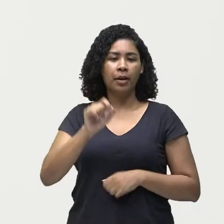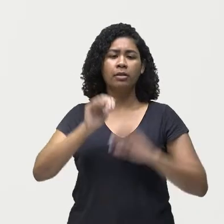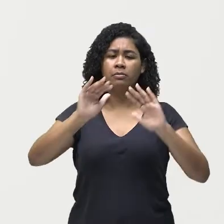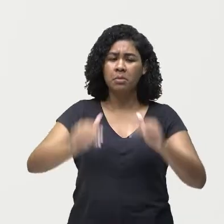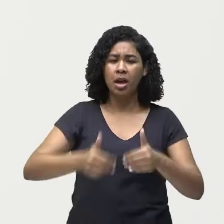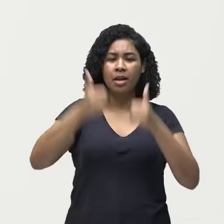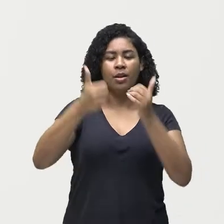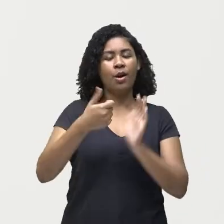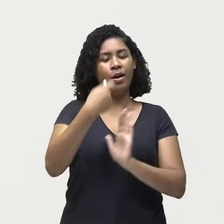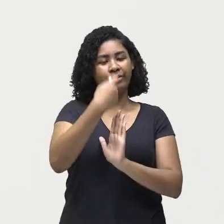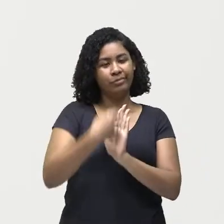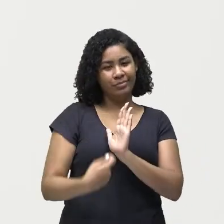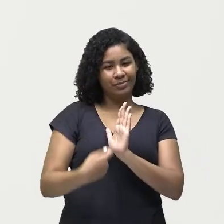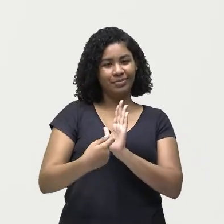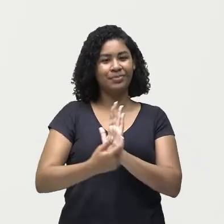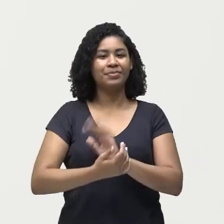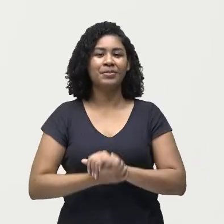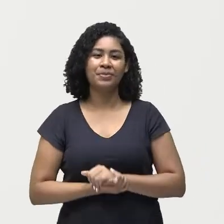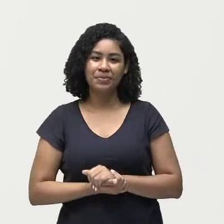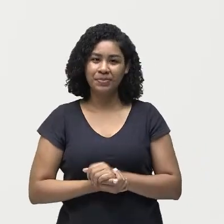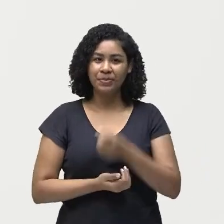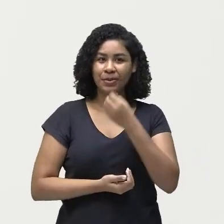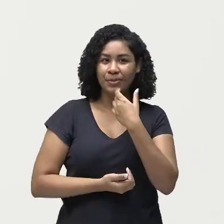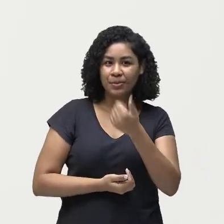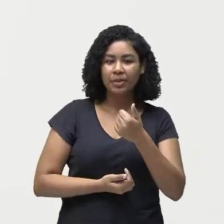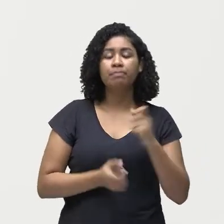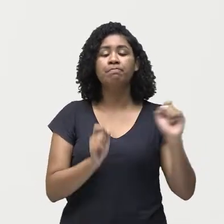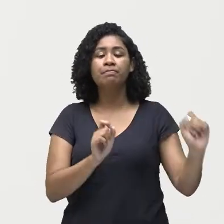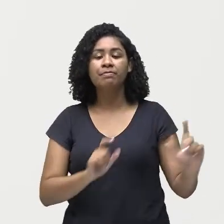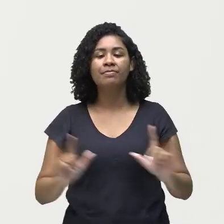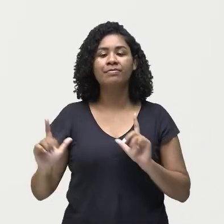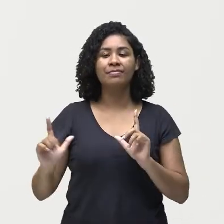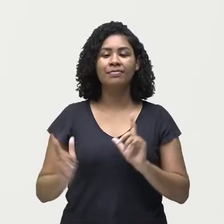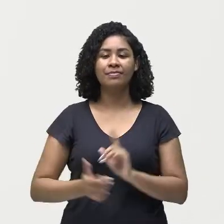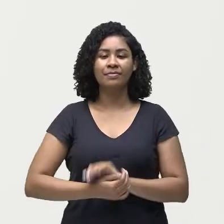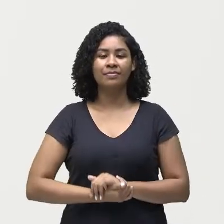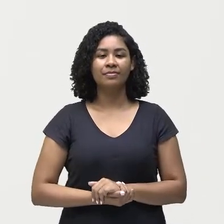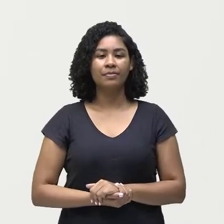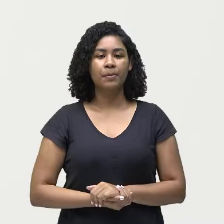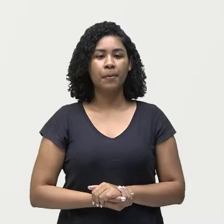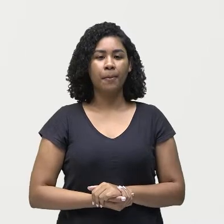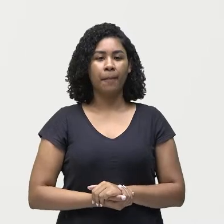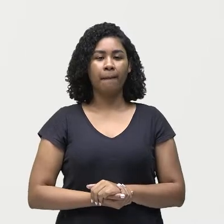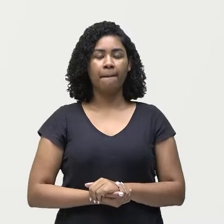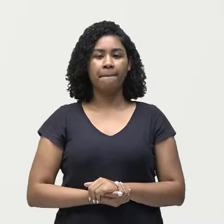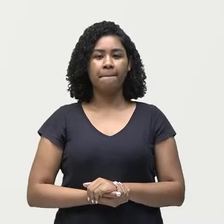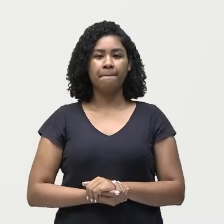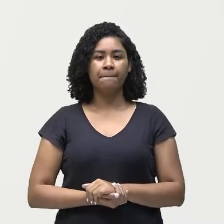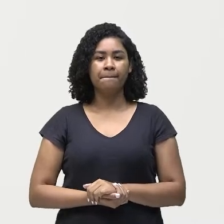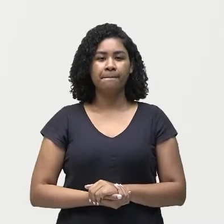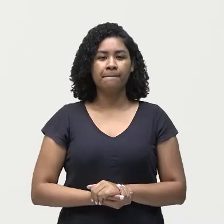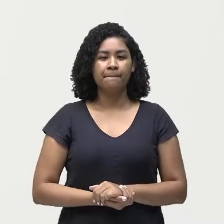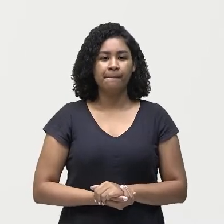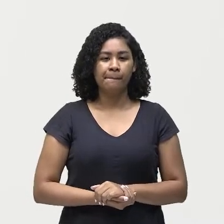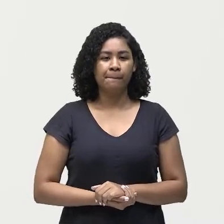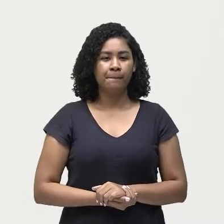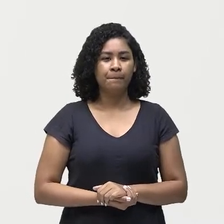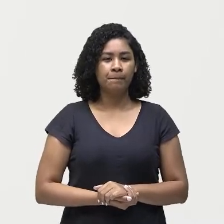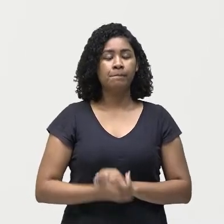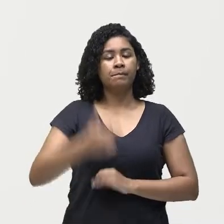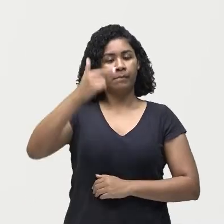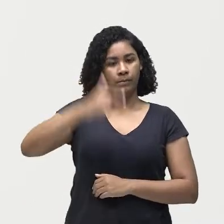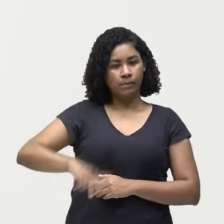a escrita, ok? Let's go ahead, vamos em frente. Então, olha só, mais